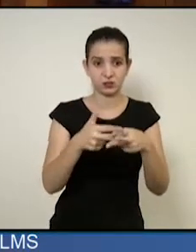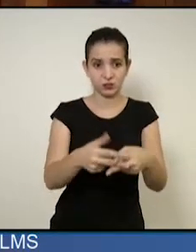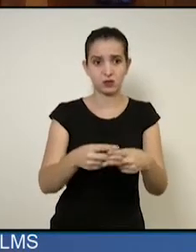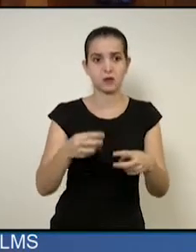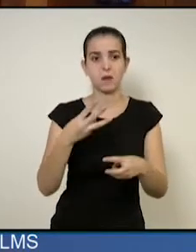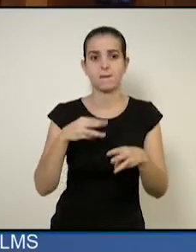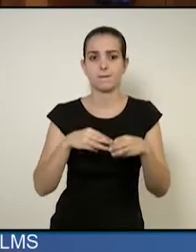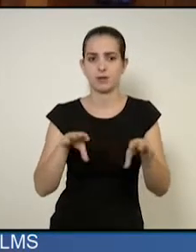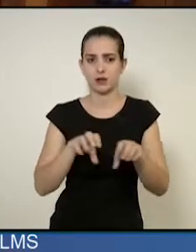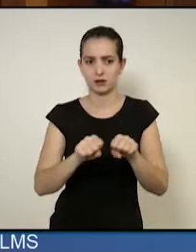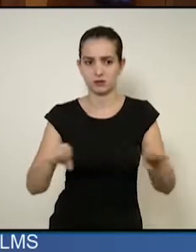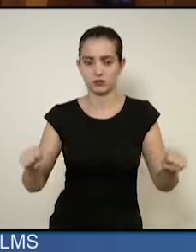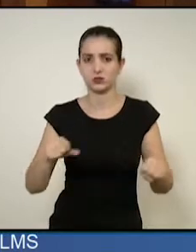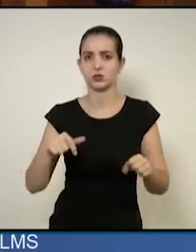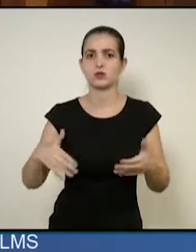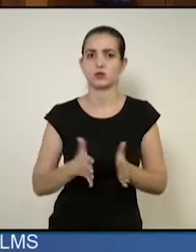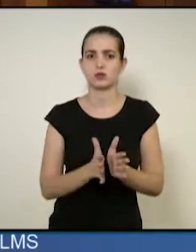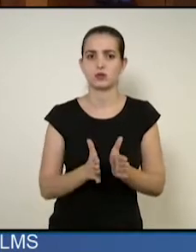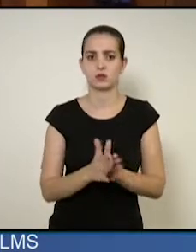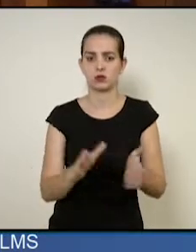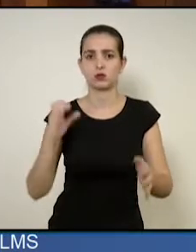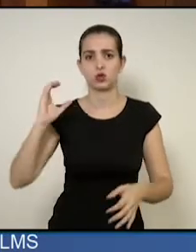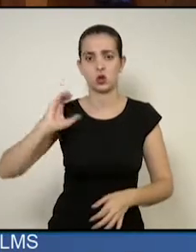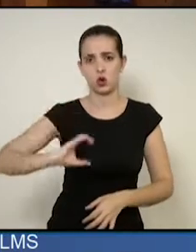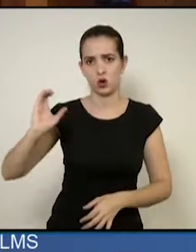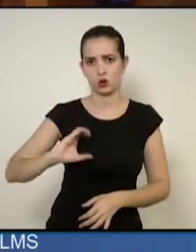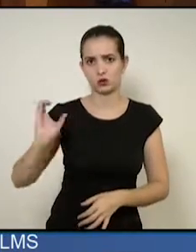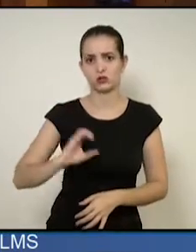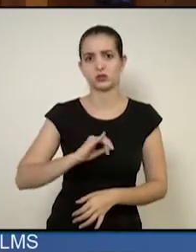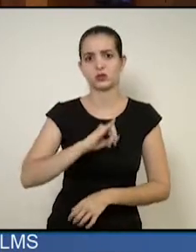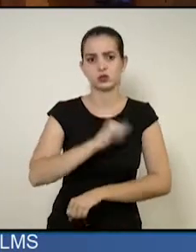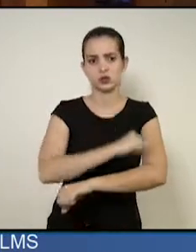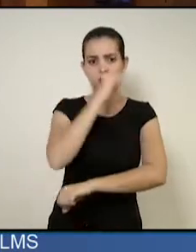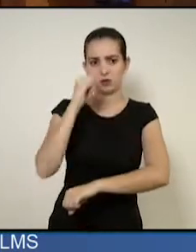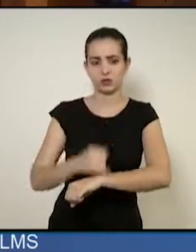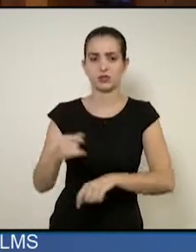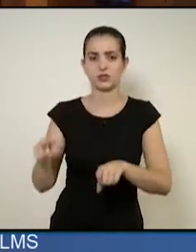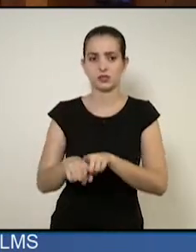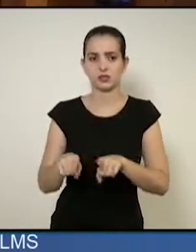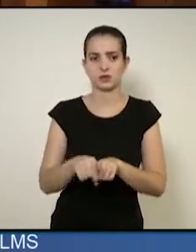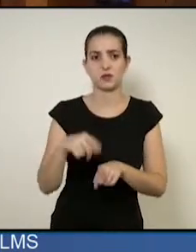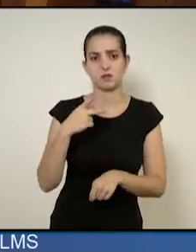Bonito, Dourados, Rio Brilhante, Corguinho, Jaraguari, Aquidauana e Pedro Gomes.